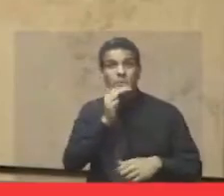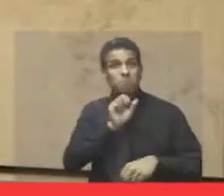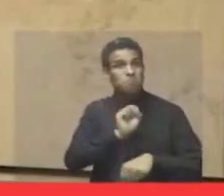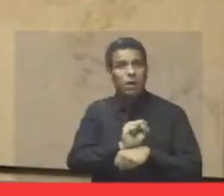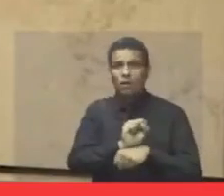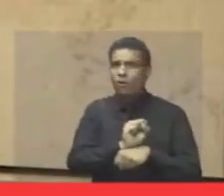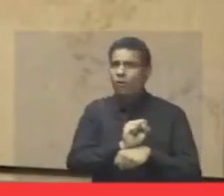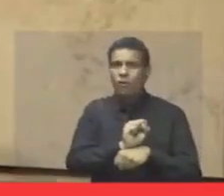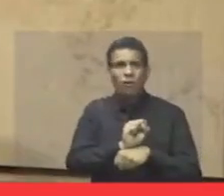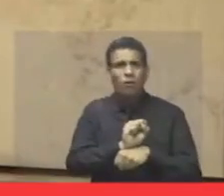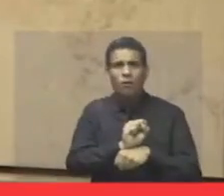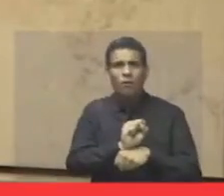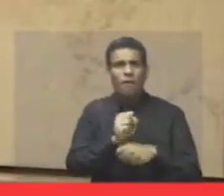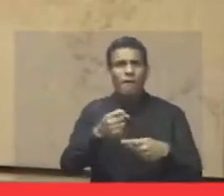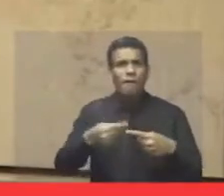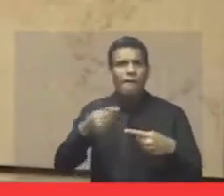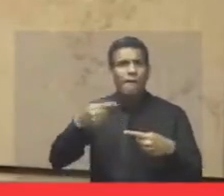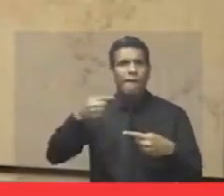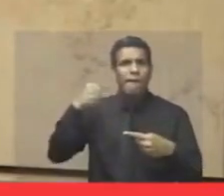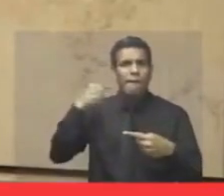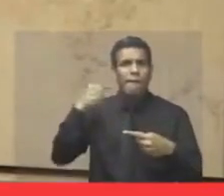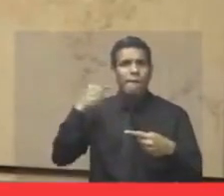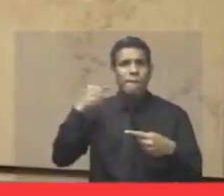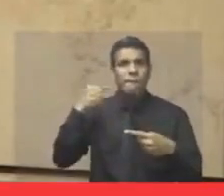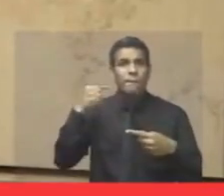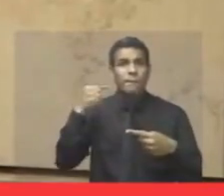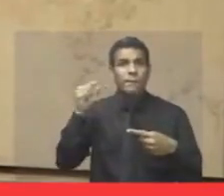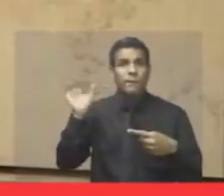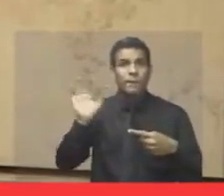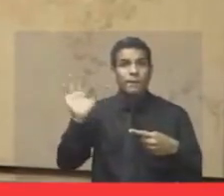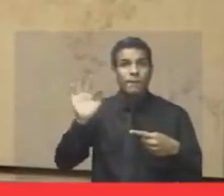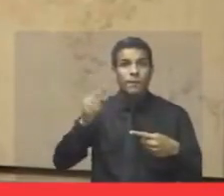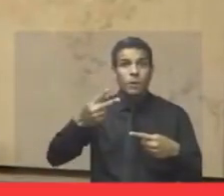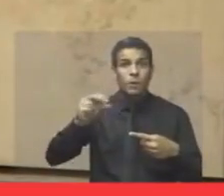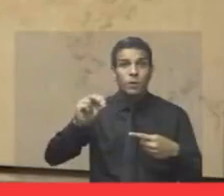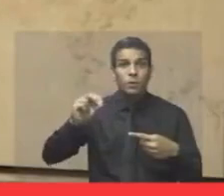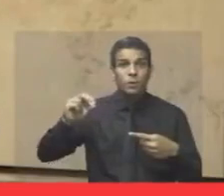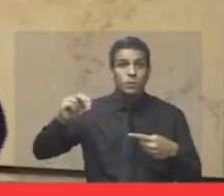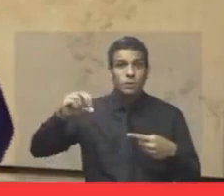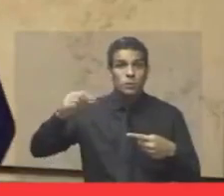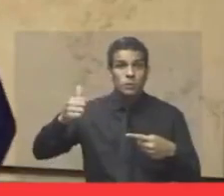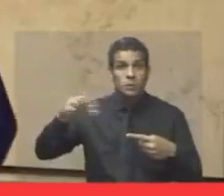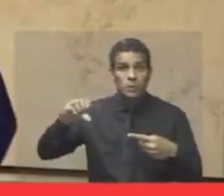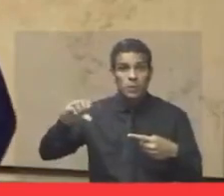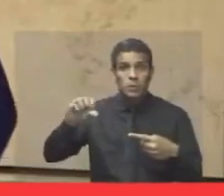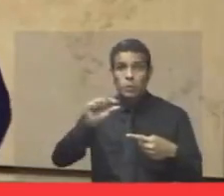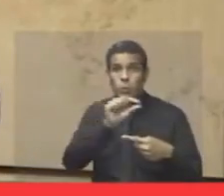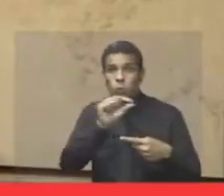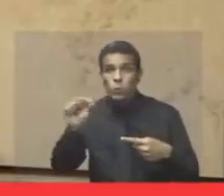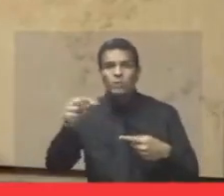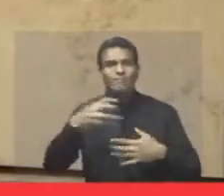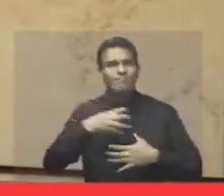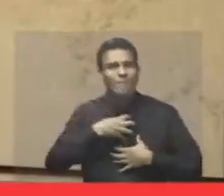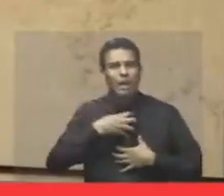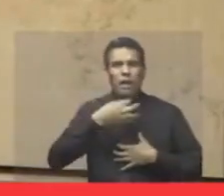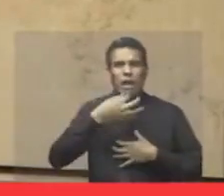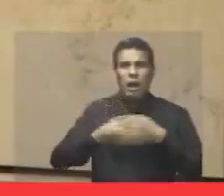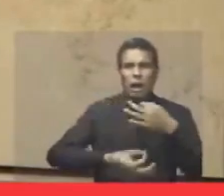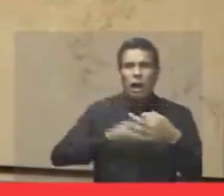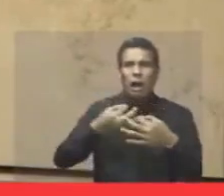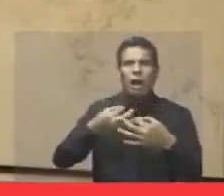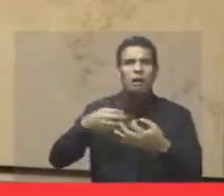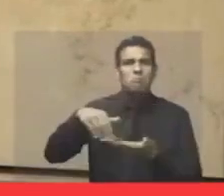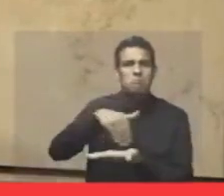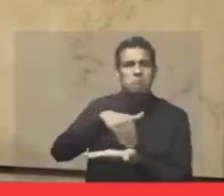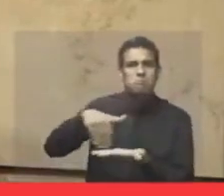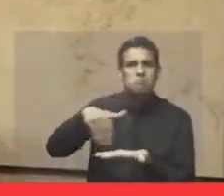congelados desde fevereiro de 2019. Todo mundo sabe aqui das minhas críticas, quando o secretário